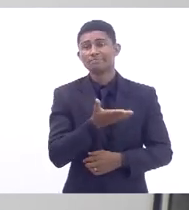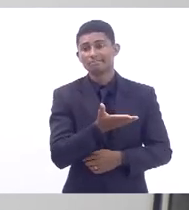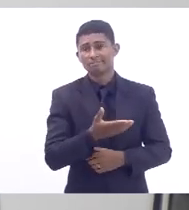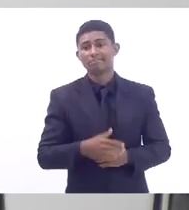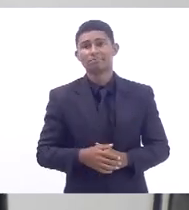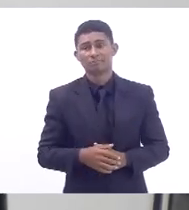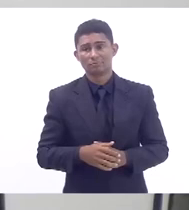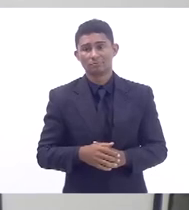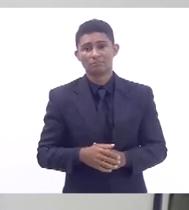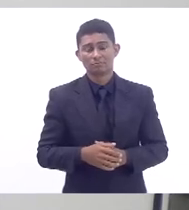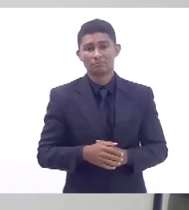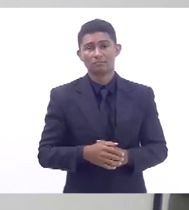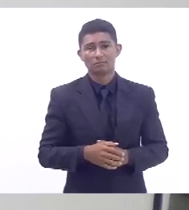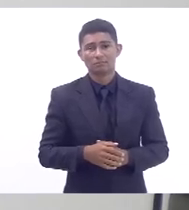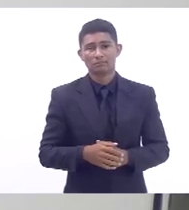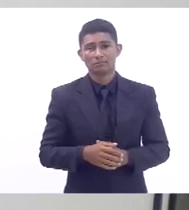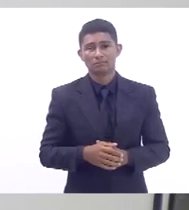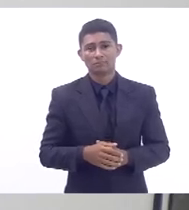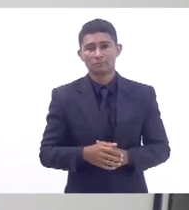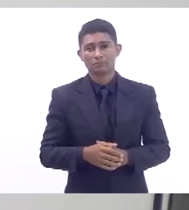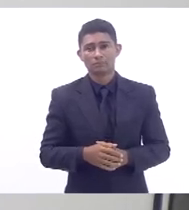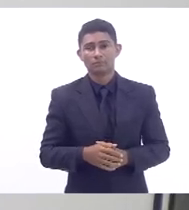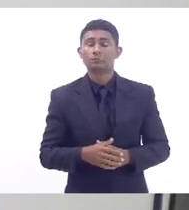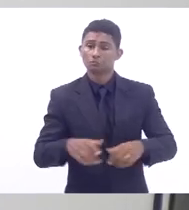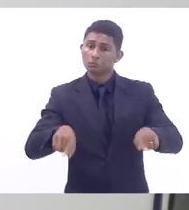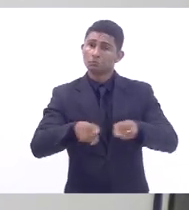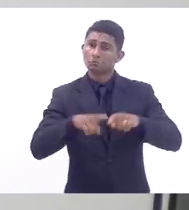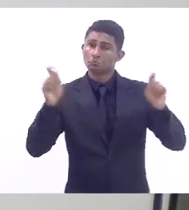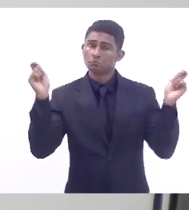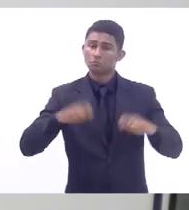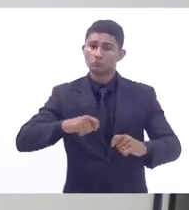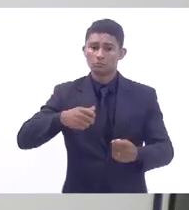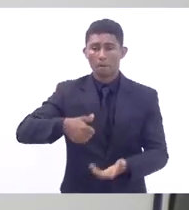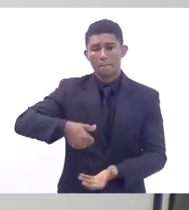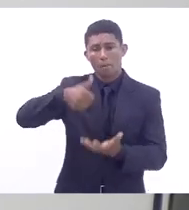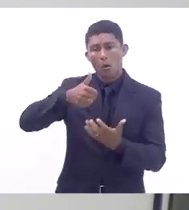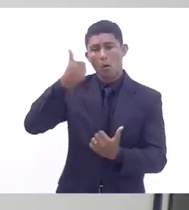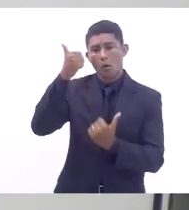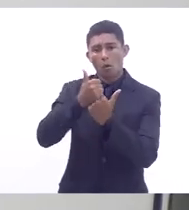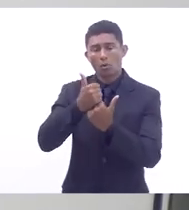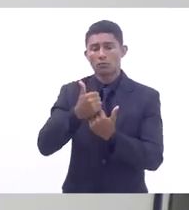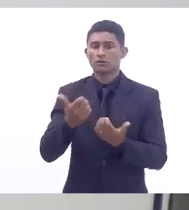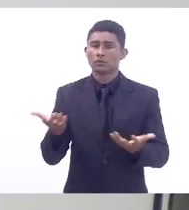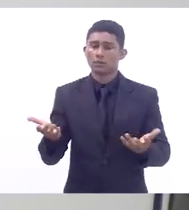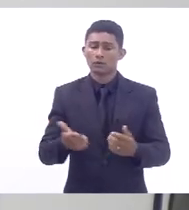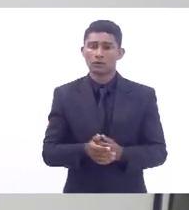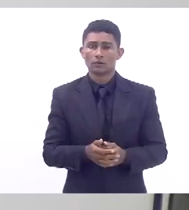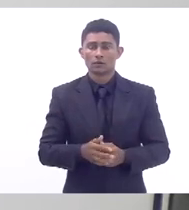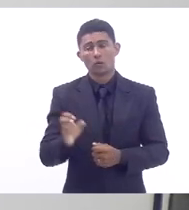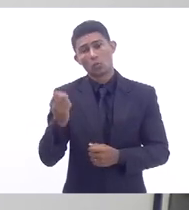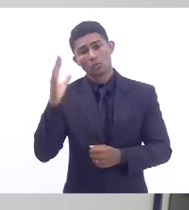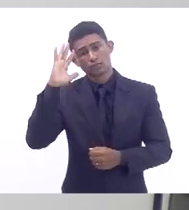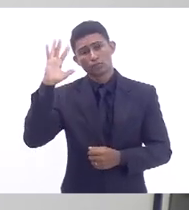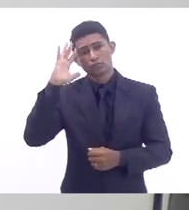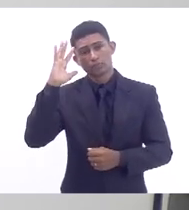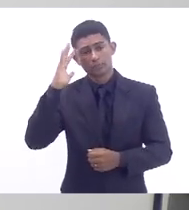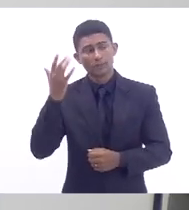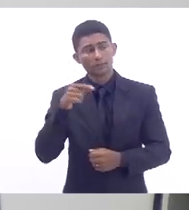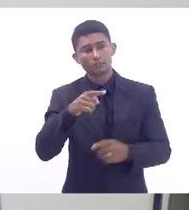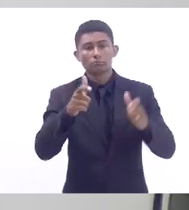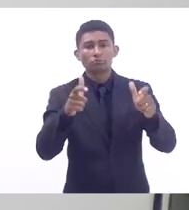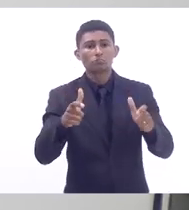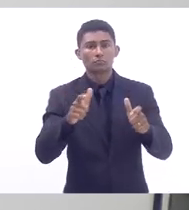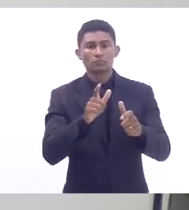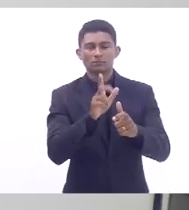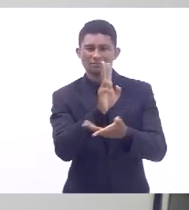possa gerar Bolsa ou a gente enfim pensar em alguma forma de usar o